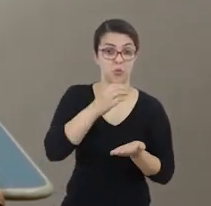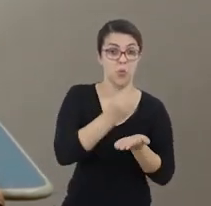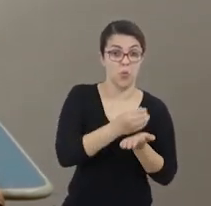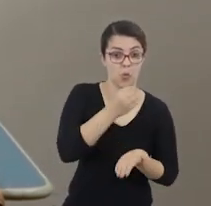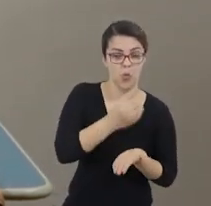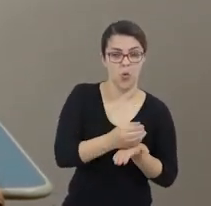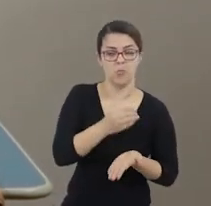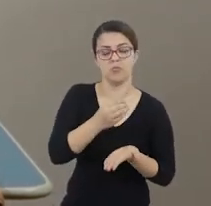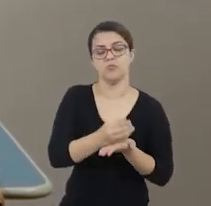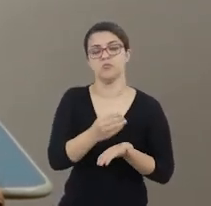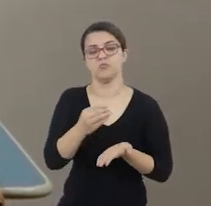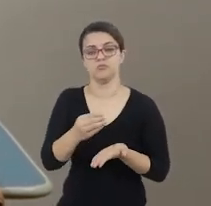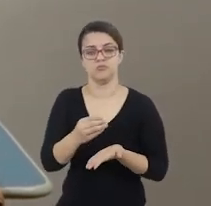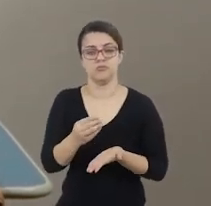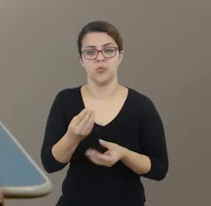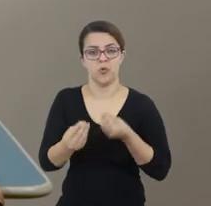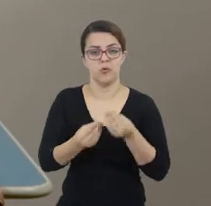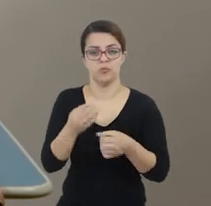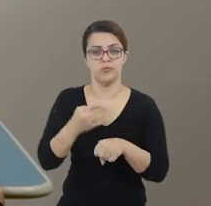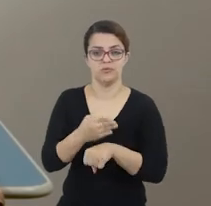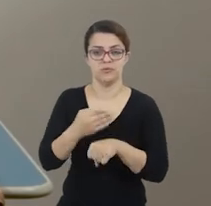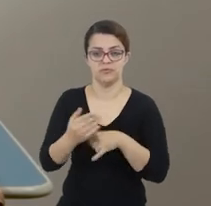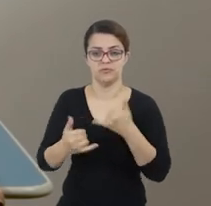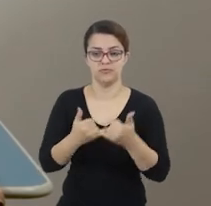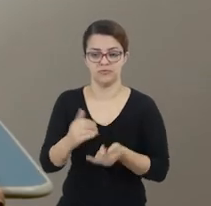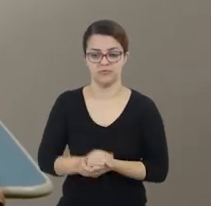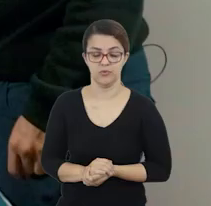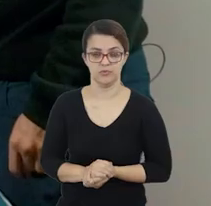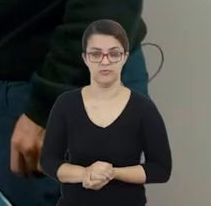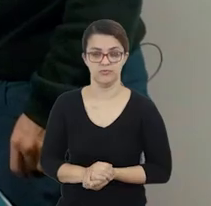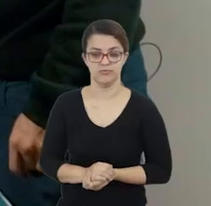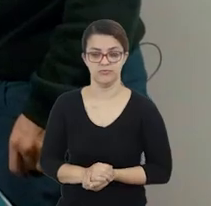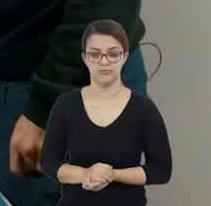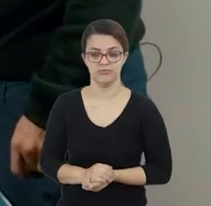gente pode participar dessa brincadeira, tá bom? Vamos ver como é que é?